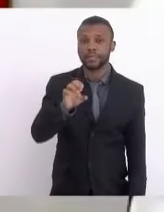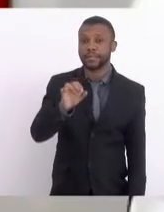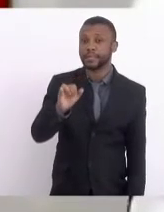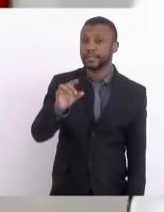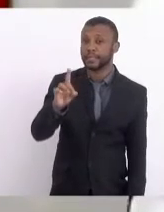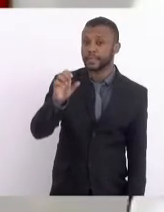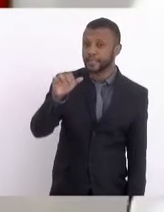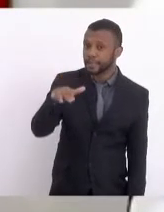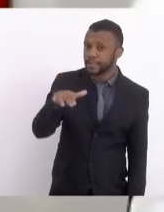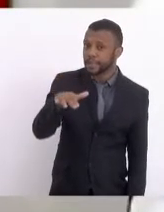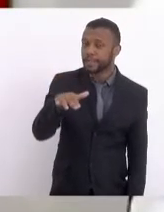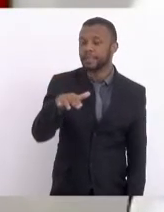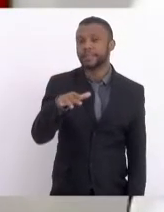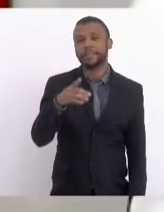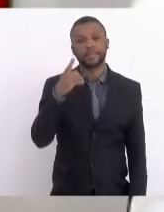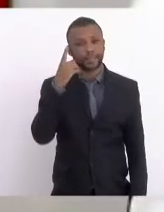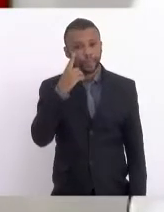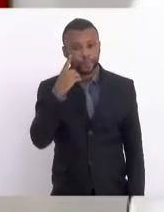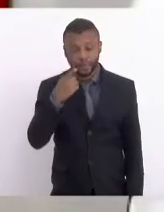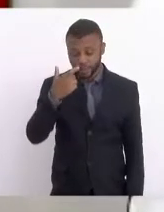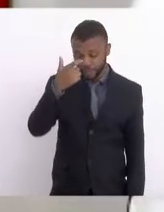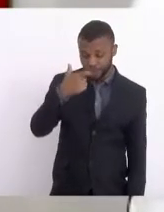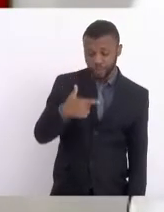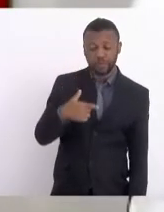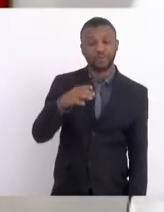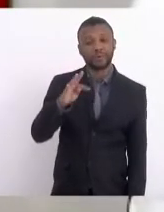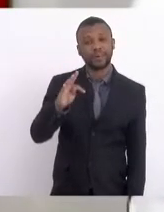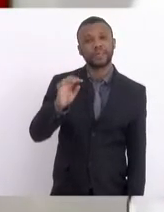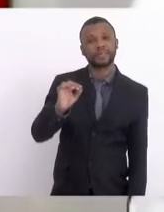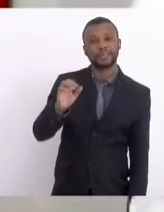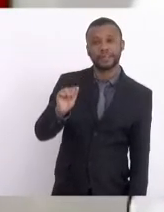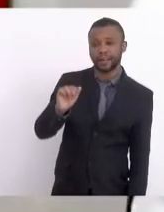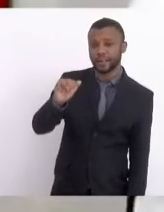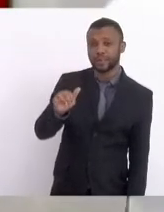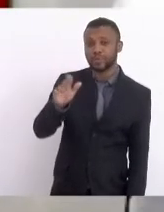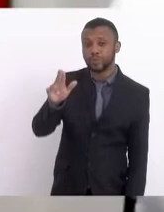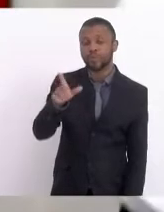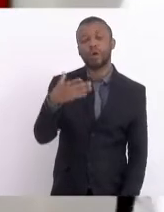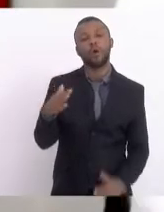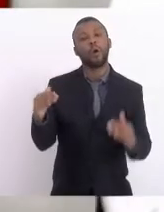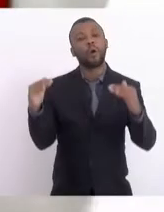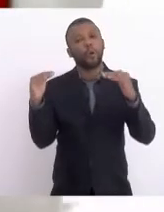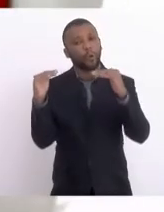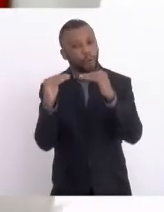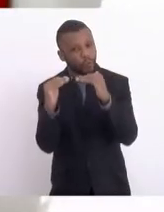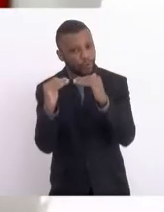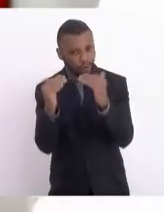deputada Tia Ju, que sou eu que vos falo, favorável.